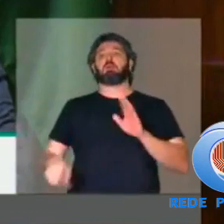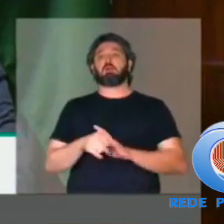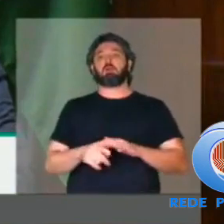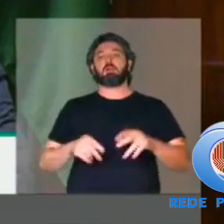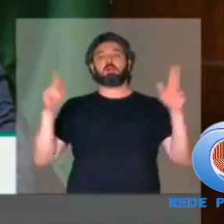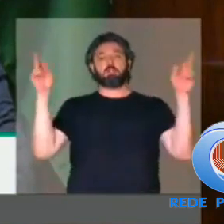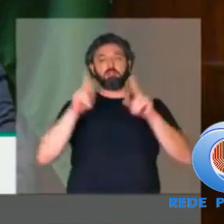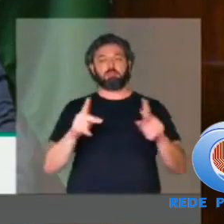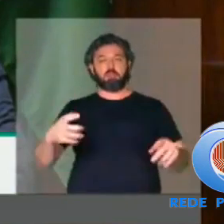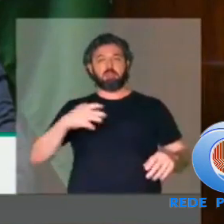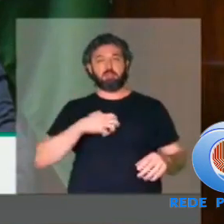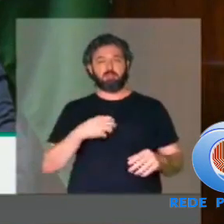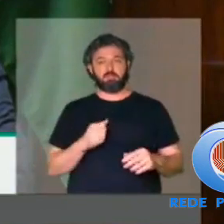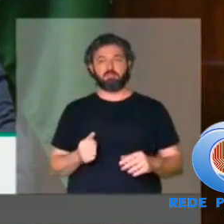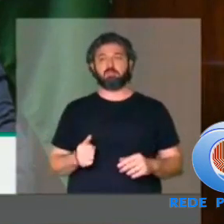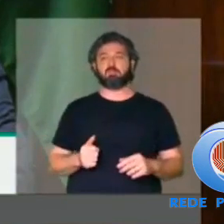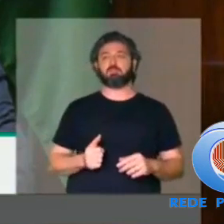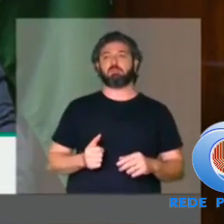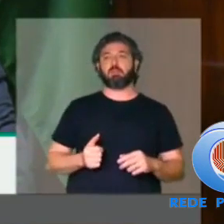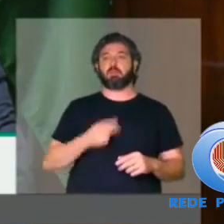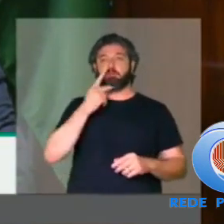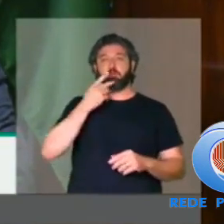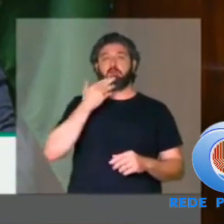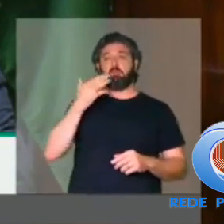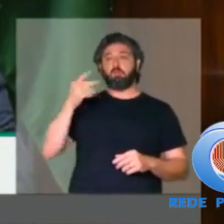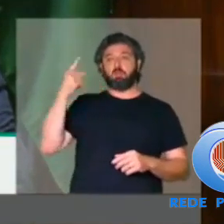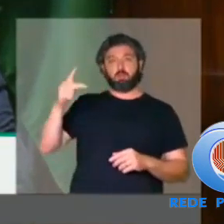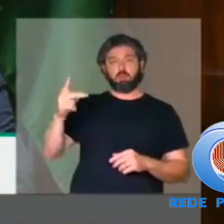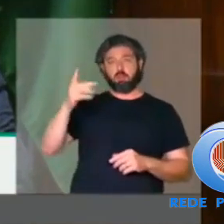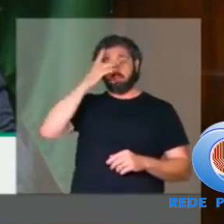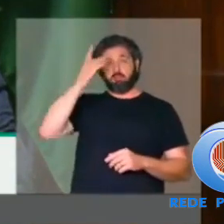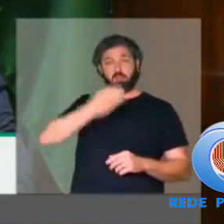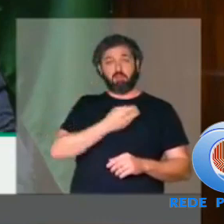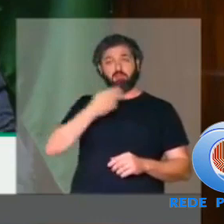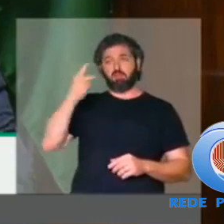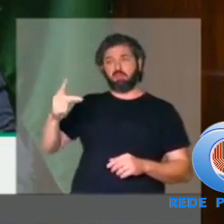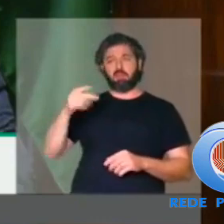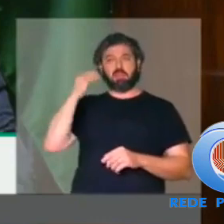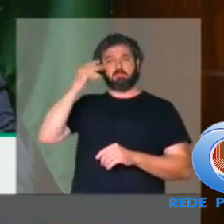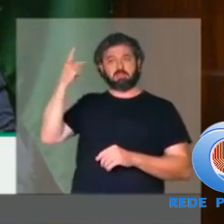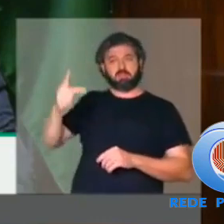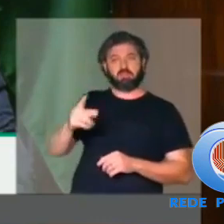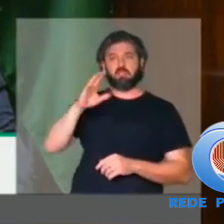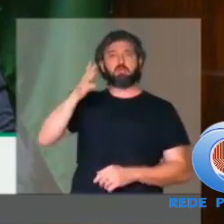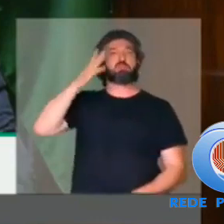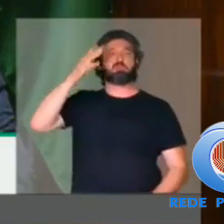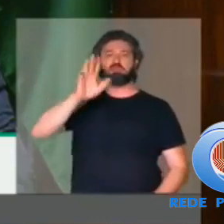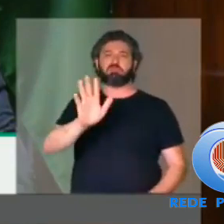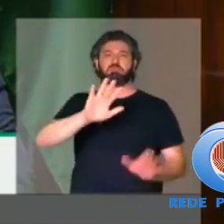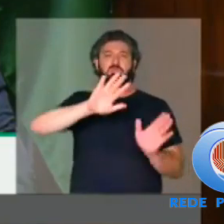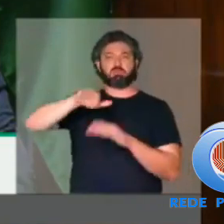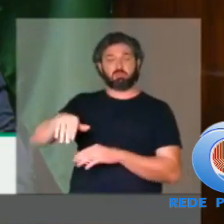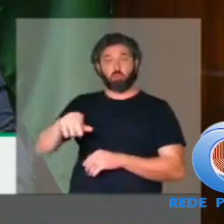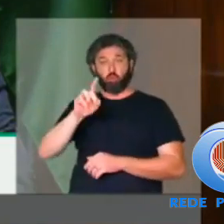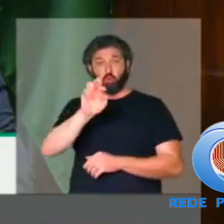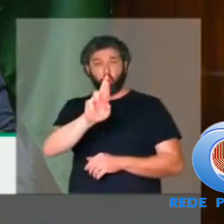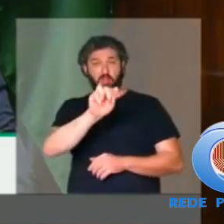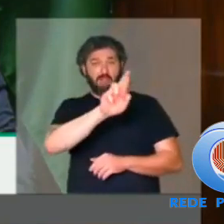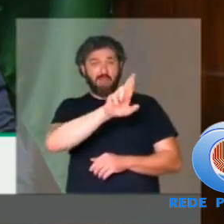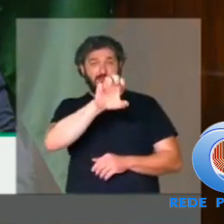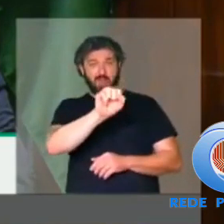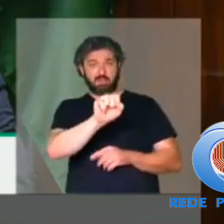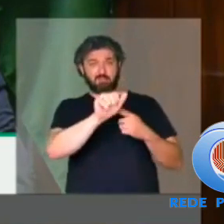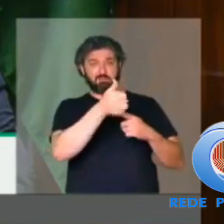de pacificadores. Que falem por eles as suas vidas e não seus discursos. Dr. Arraes,